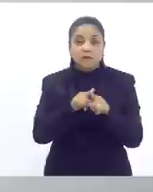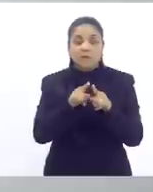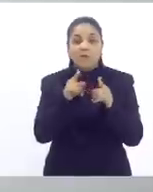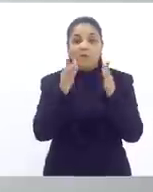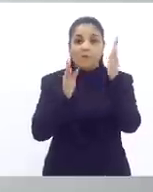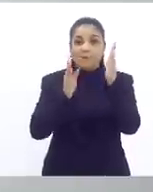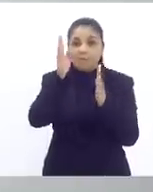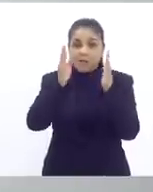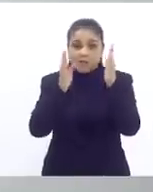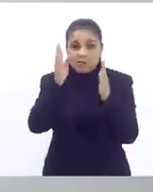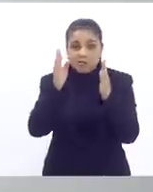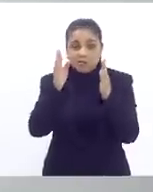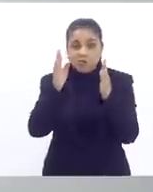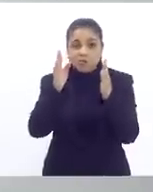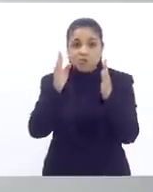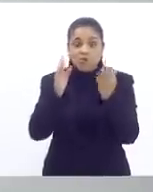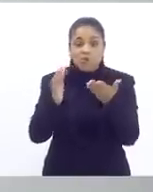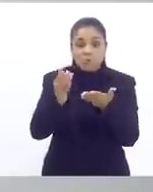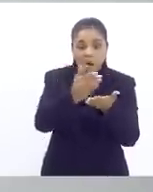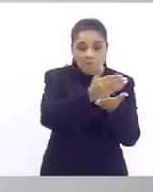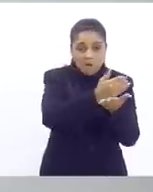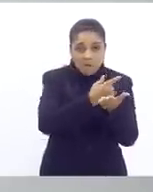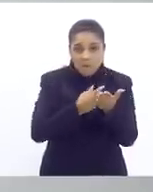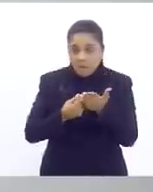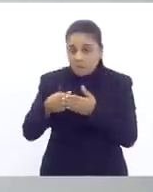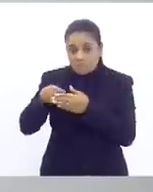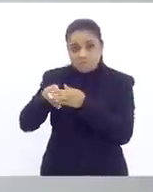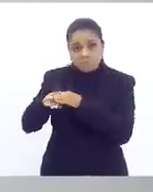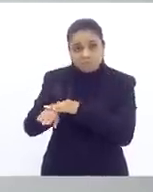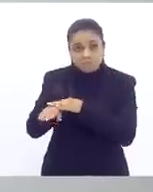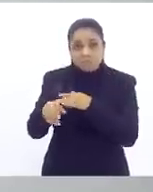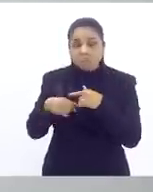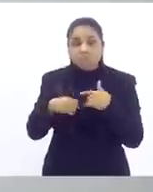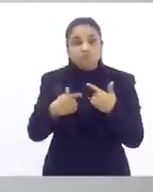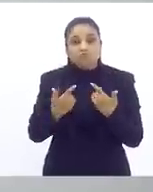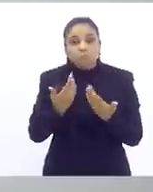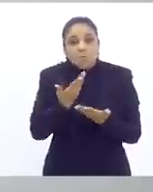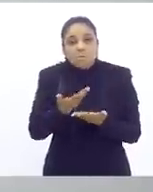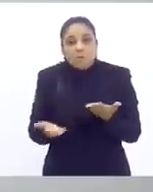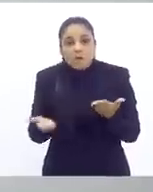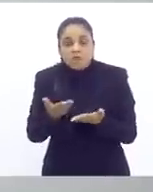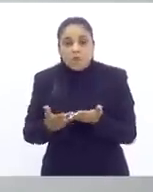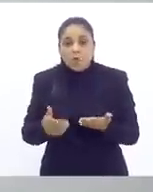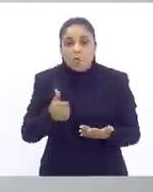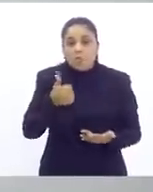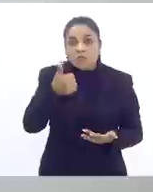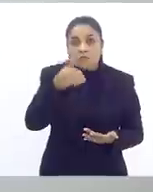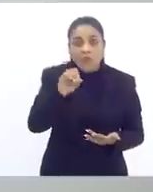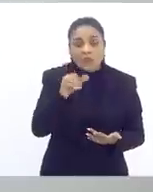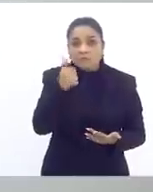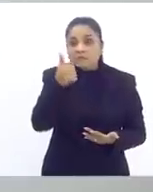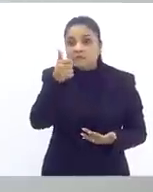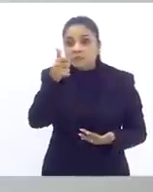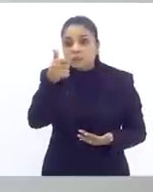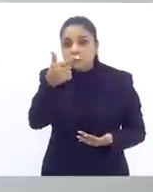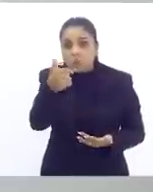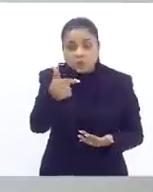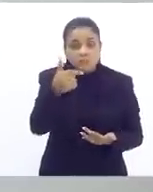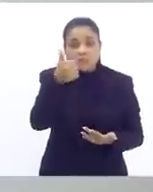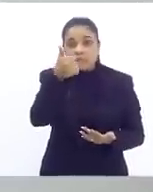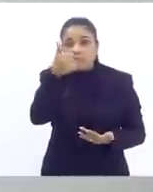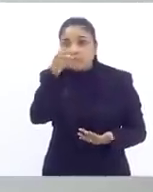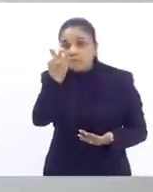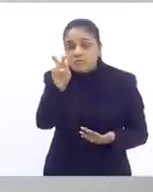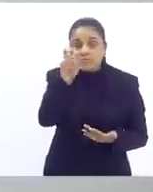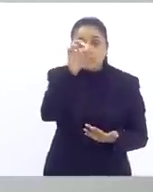serviço que eles contribuíram vão perder 10 12 15 anos de contribuição porque houve uma mudança na